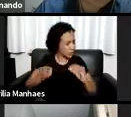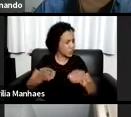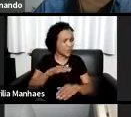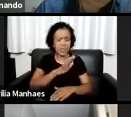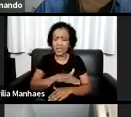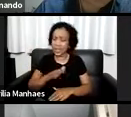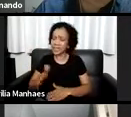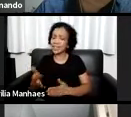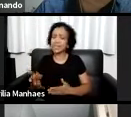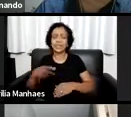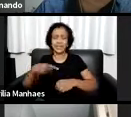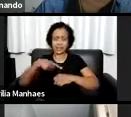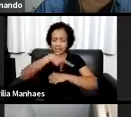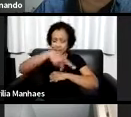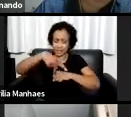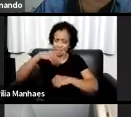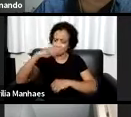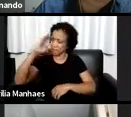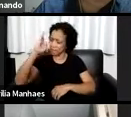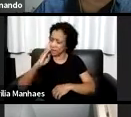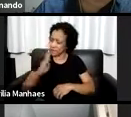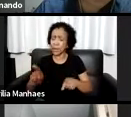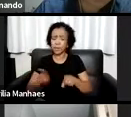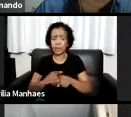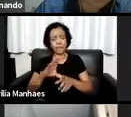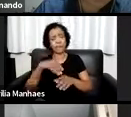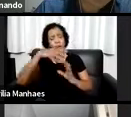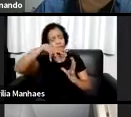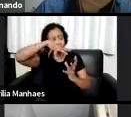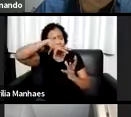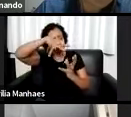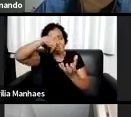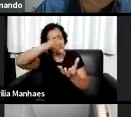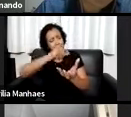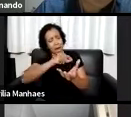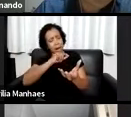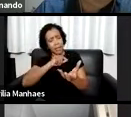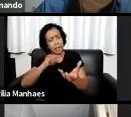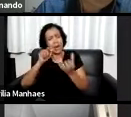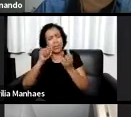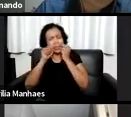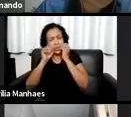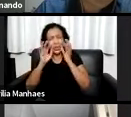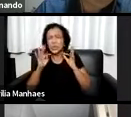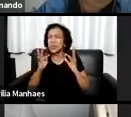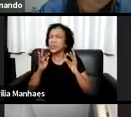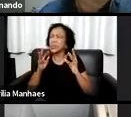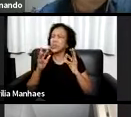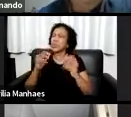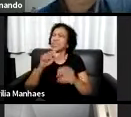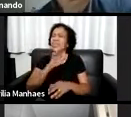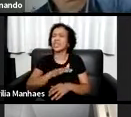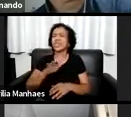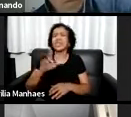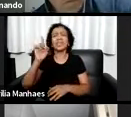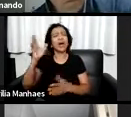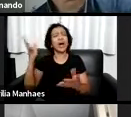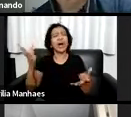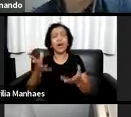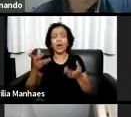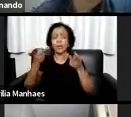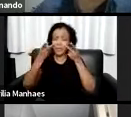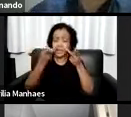do nosso país, mas, ó Deus amado, as crianças de todo o mundo. Deus amado, visita, Senhor, cada